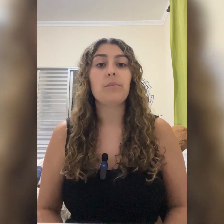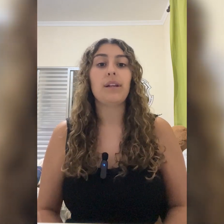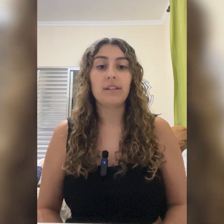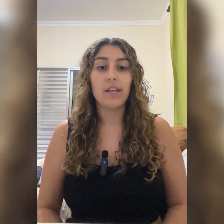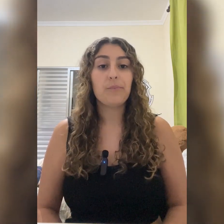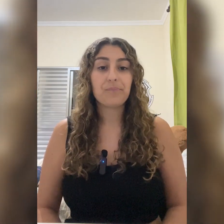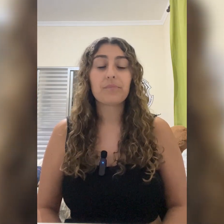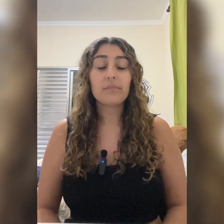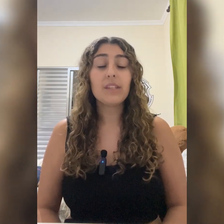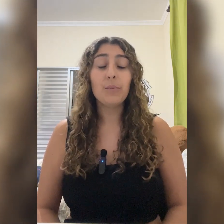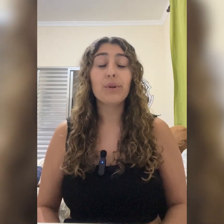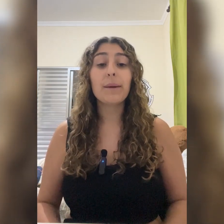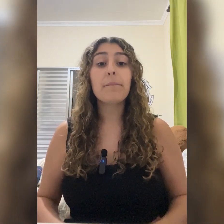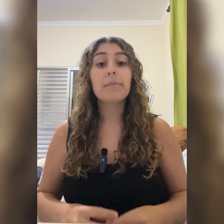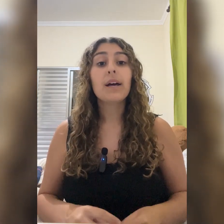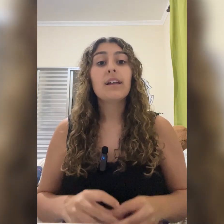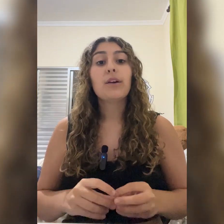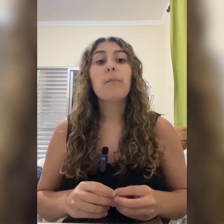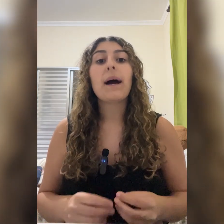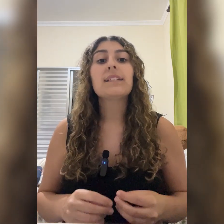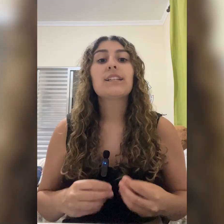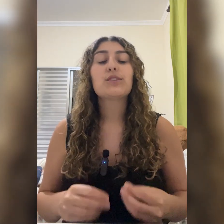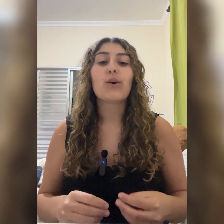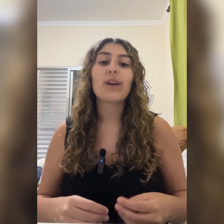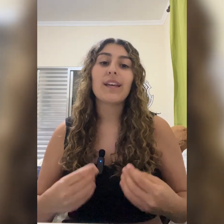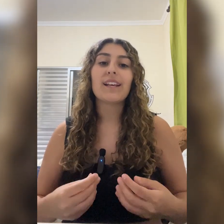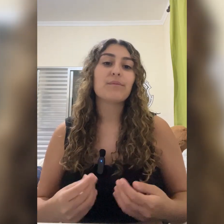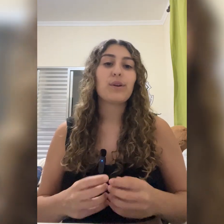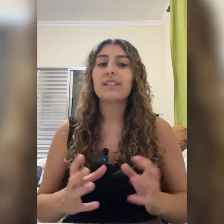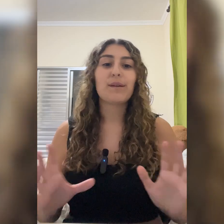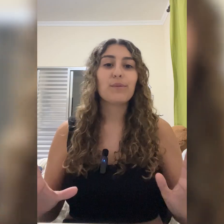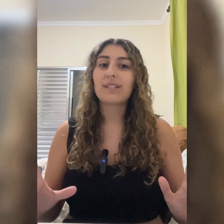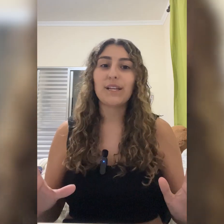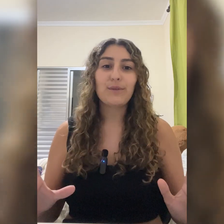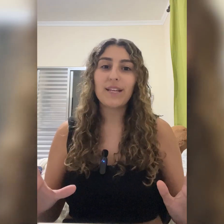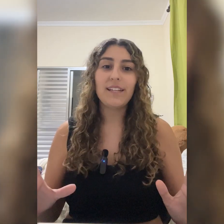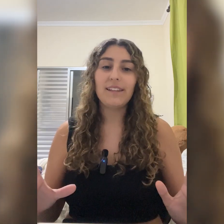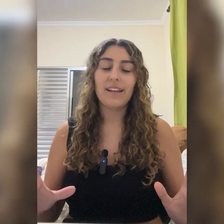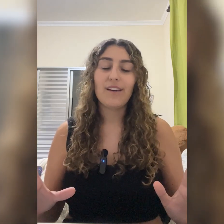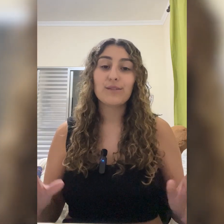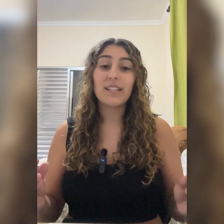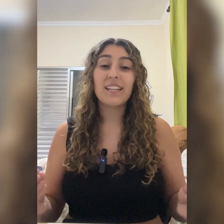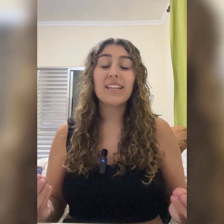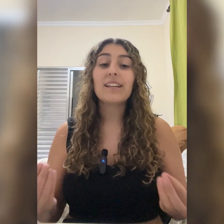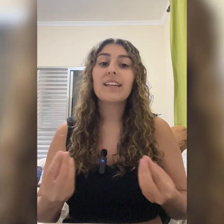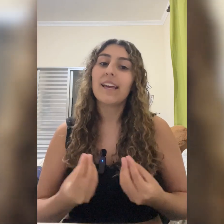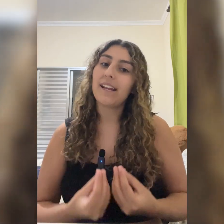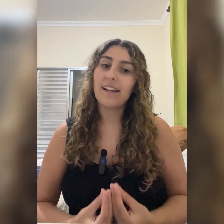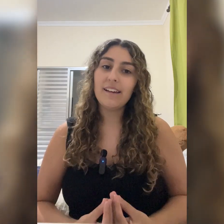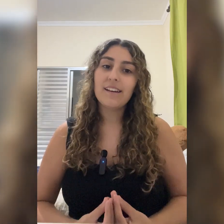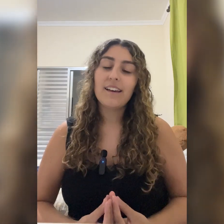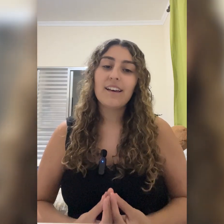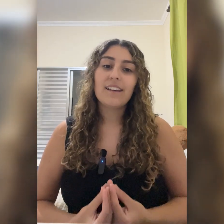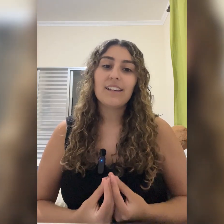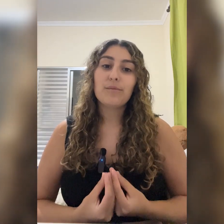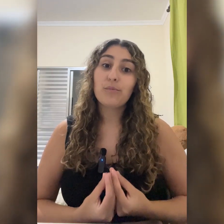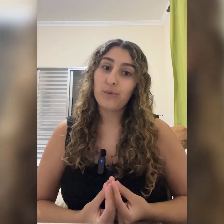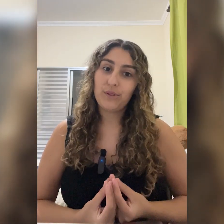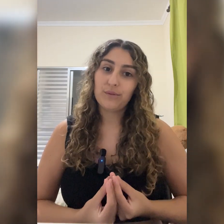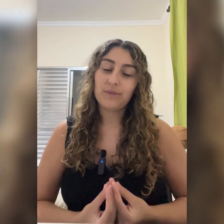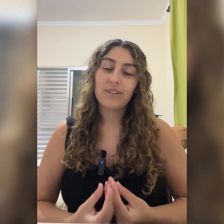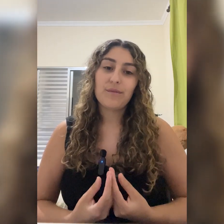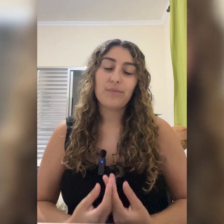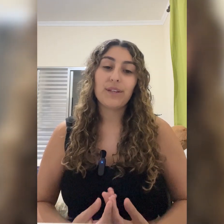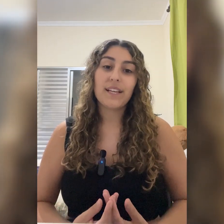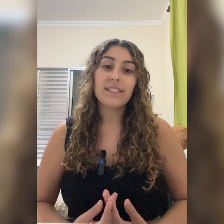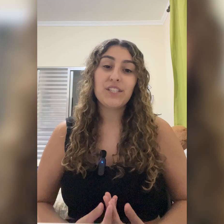vontade de empreender, porque não basta só querer, por exemplo, sair do CLT, você tem que querer